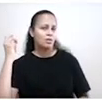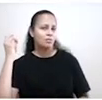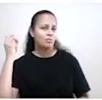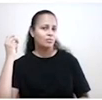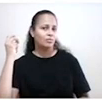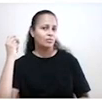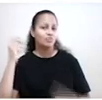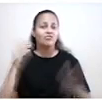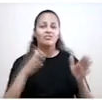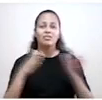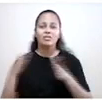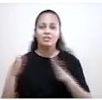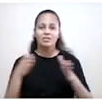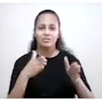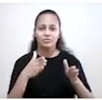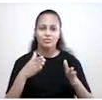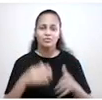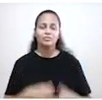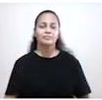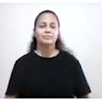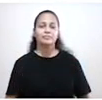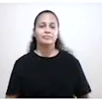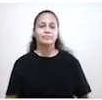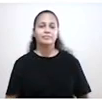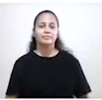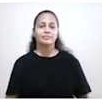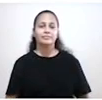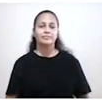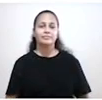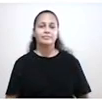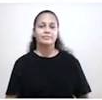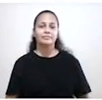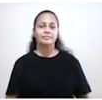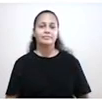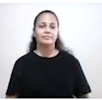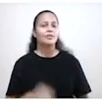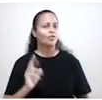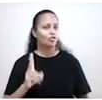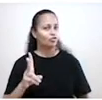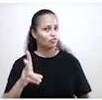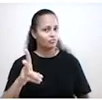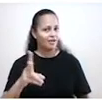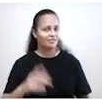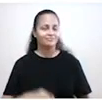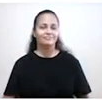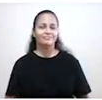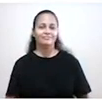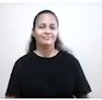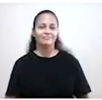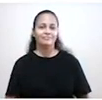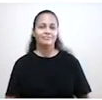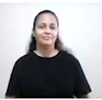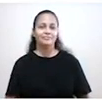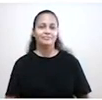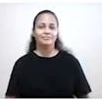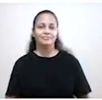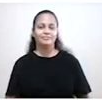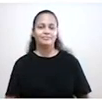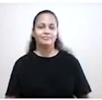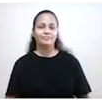tempo. So, what about getting the continuation? Vamos lá dar continuidade.